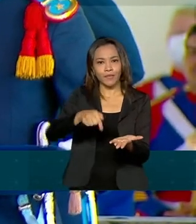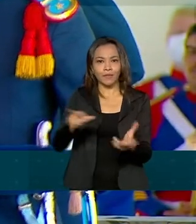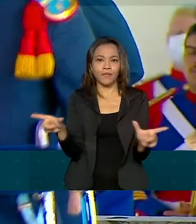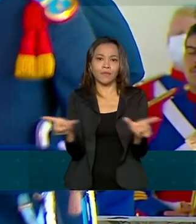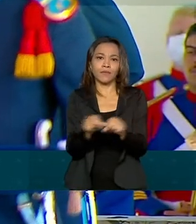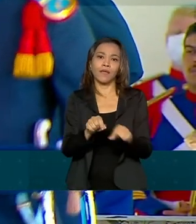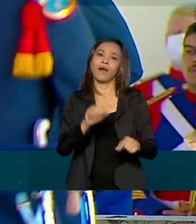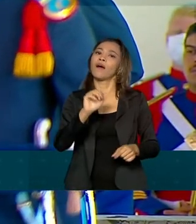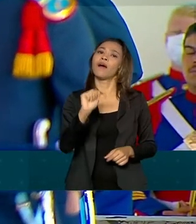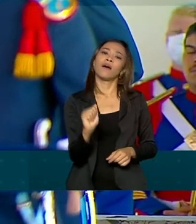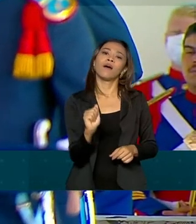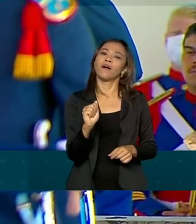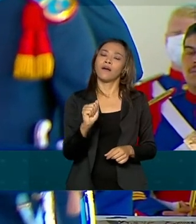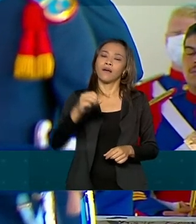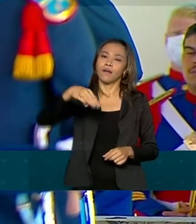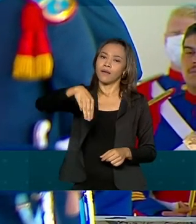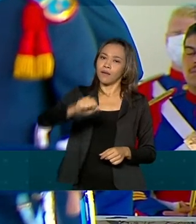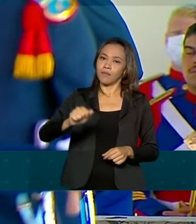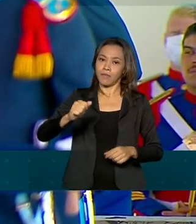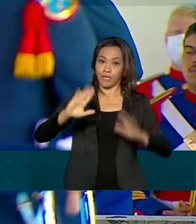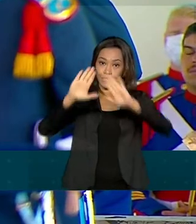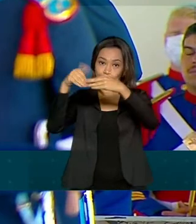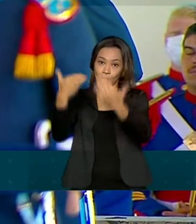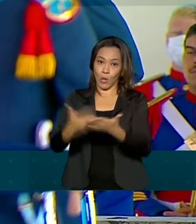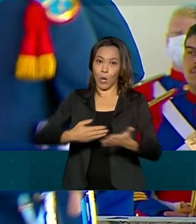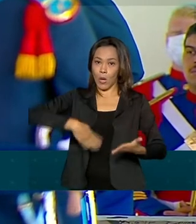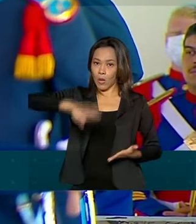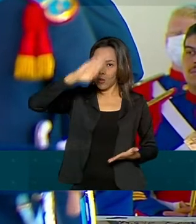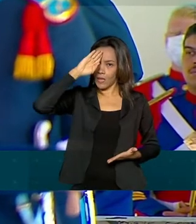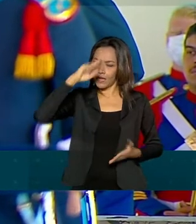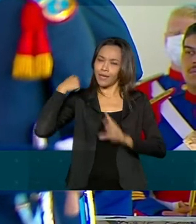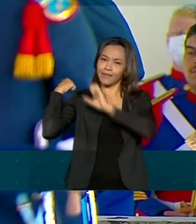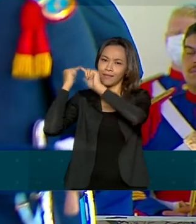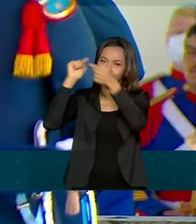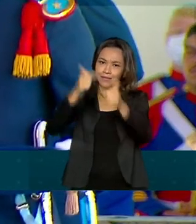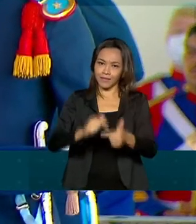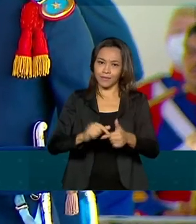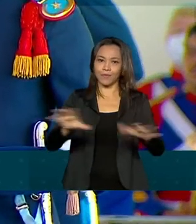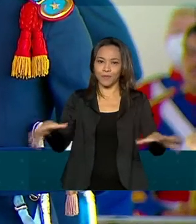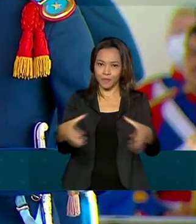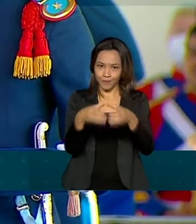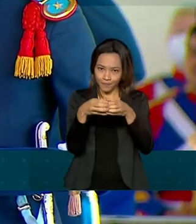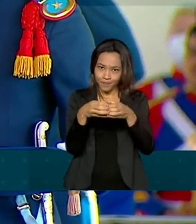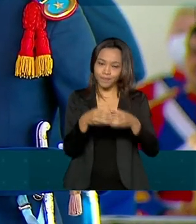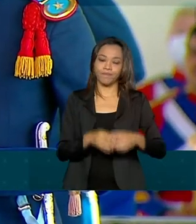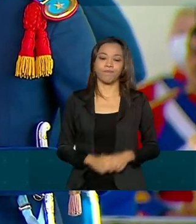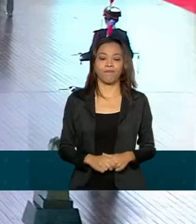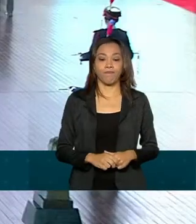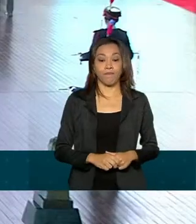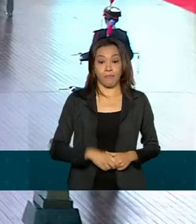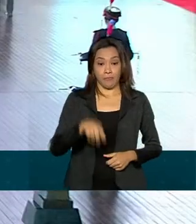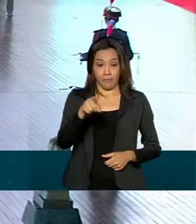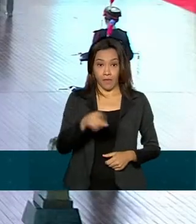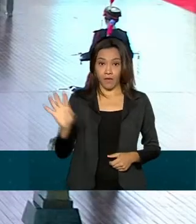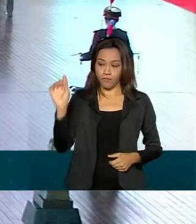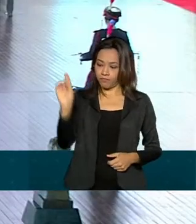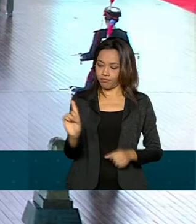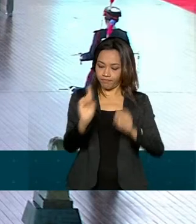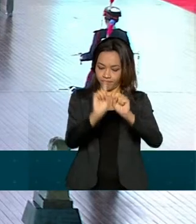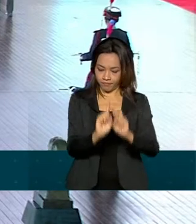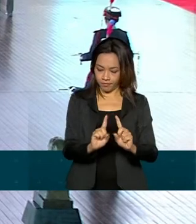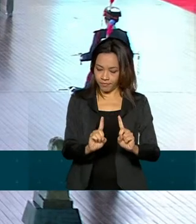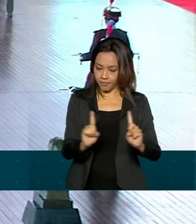Agulhas Negras EA preservação das tradições do exército brasileiro conseguir e Generais